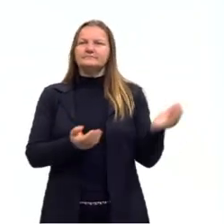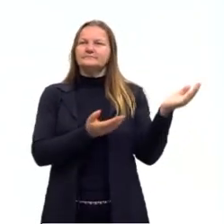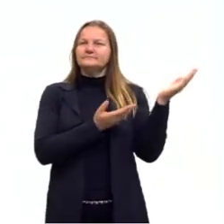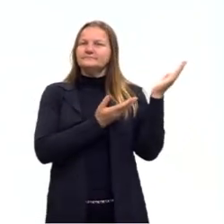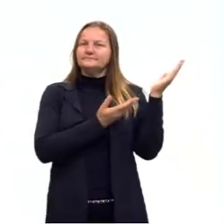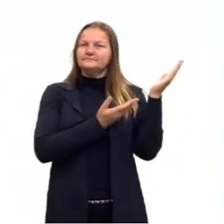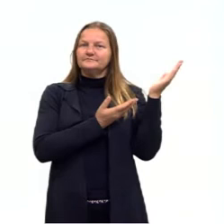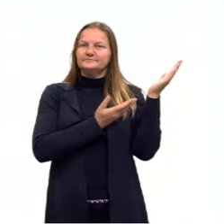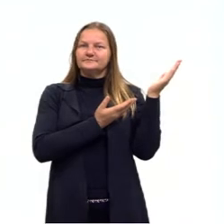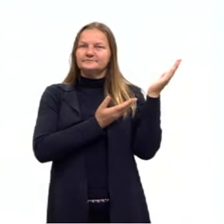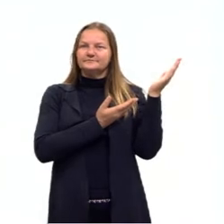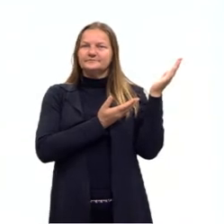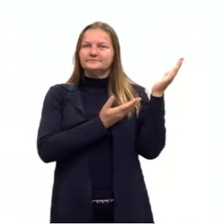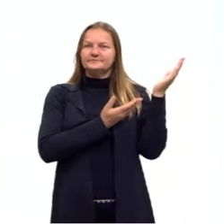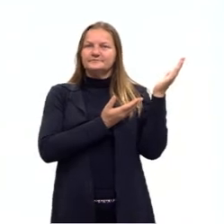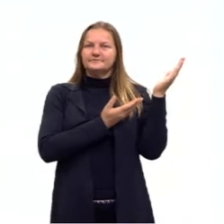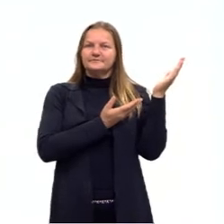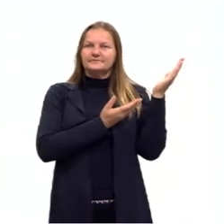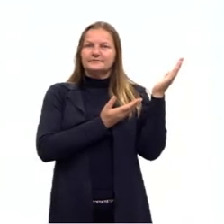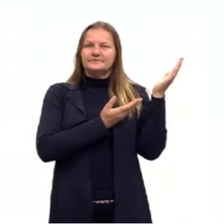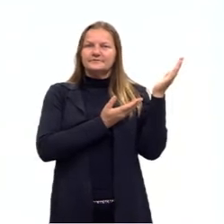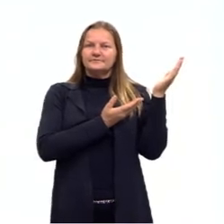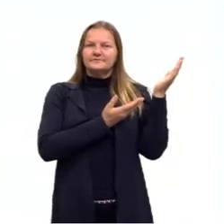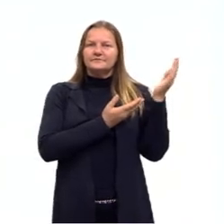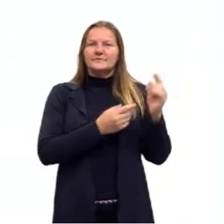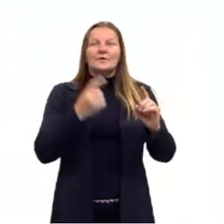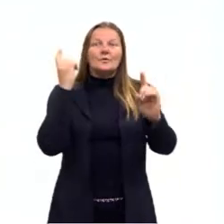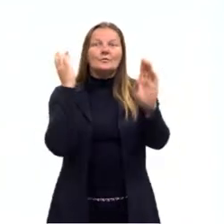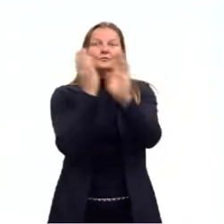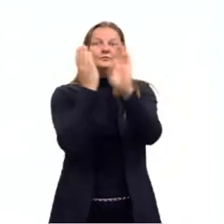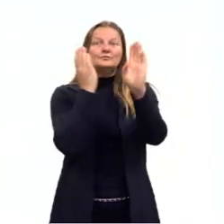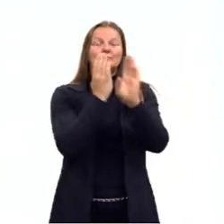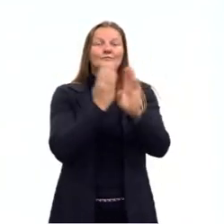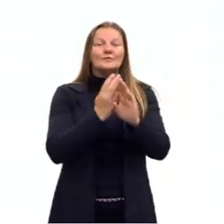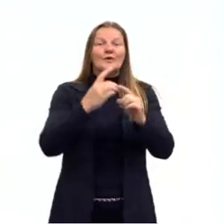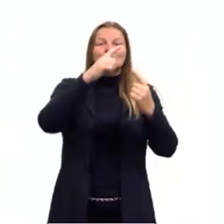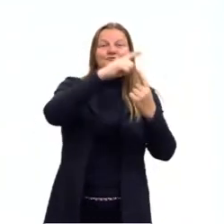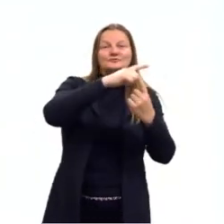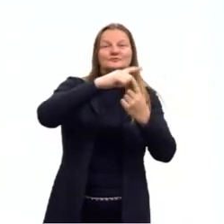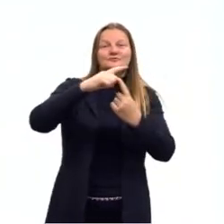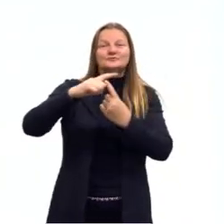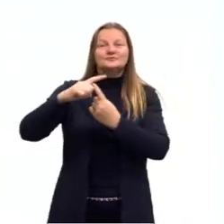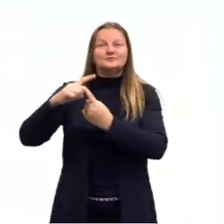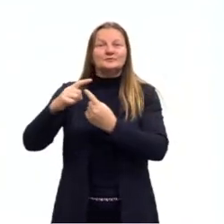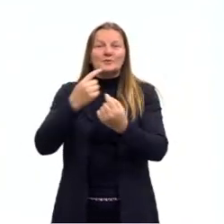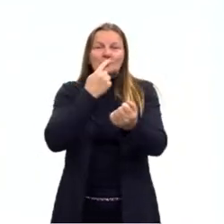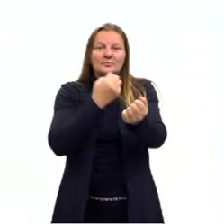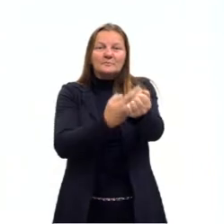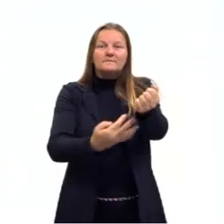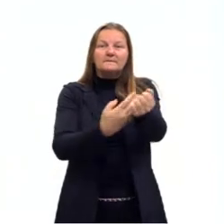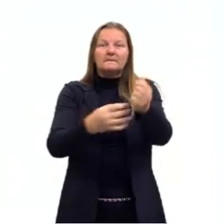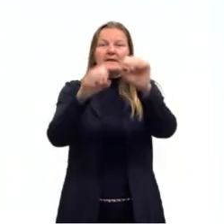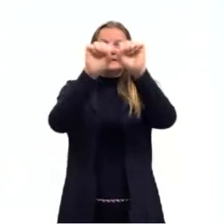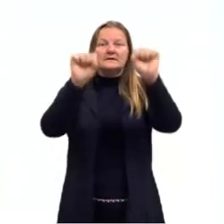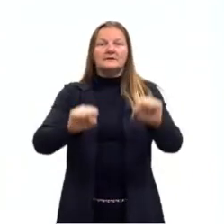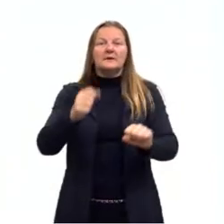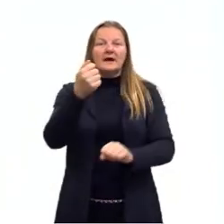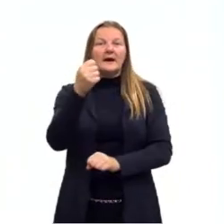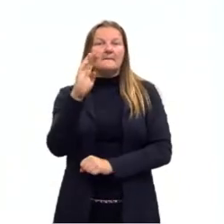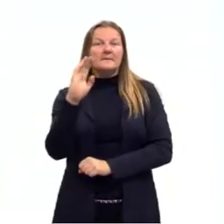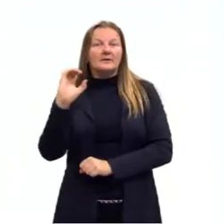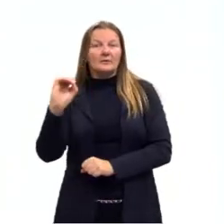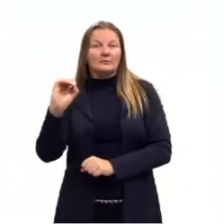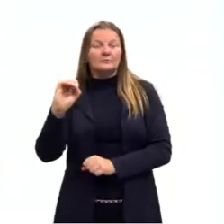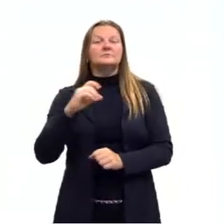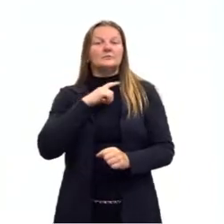bom mudou principalmente com a descoberta dos tipos de sangue do sistema ABO e os fatores